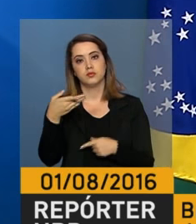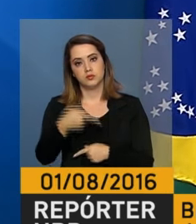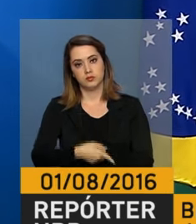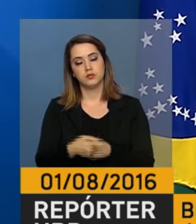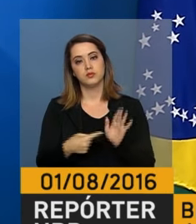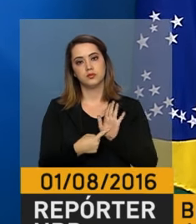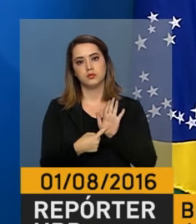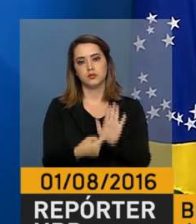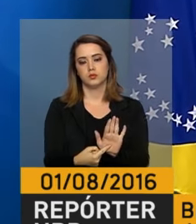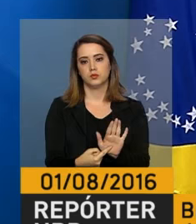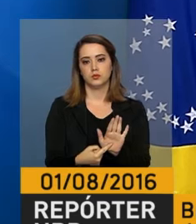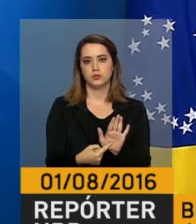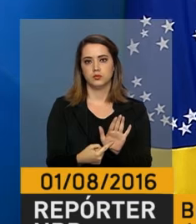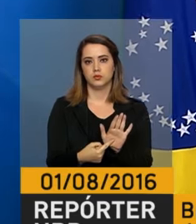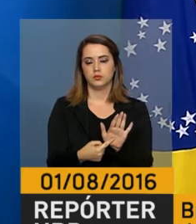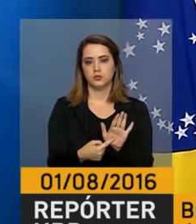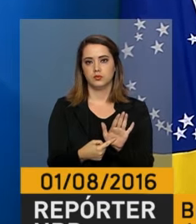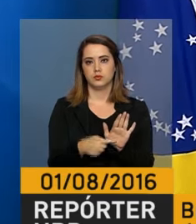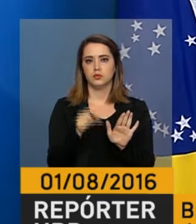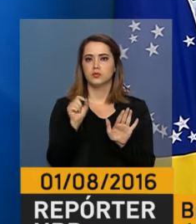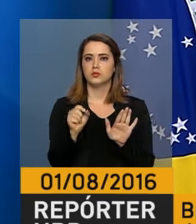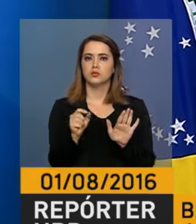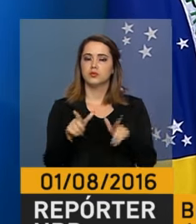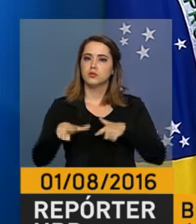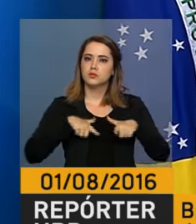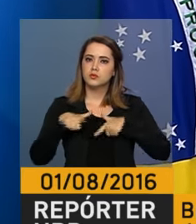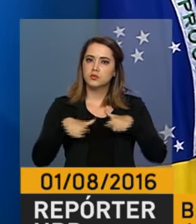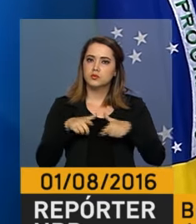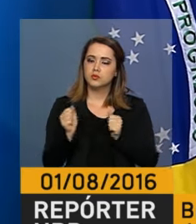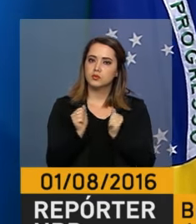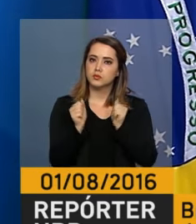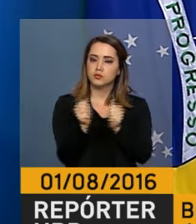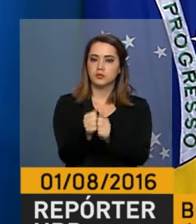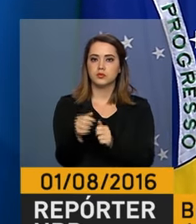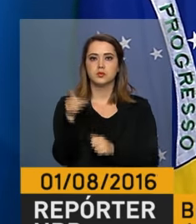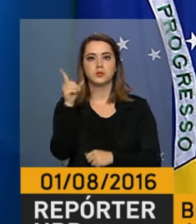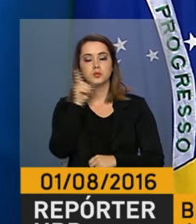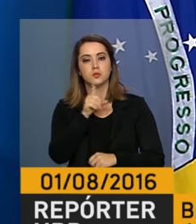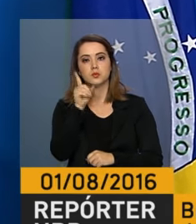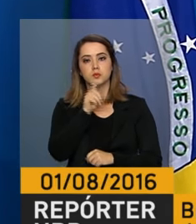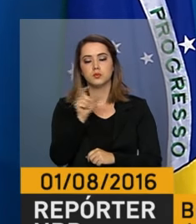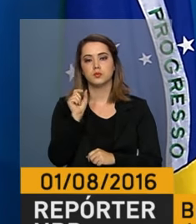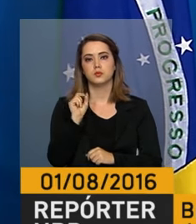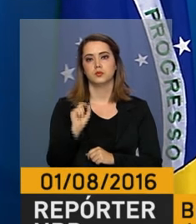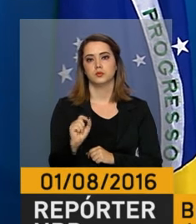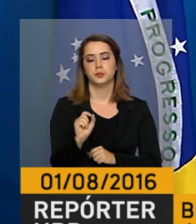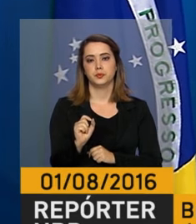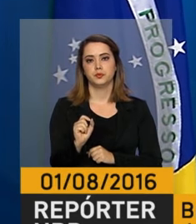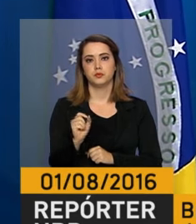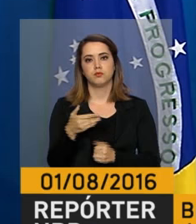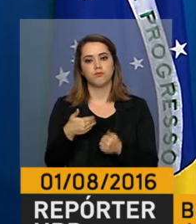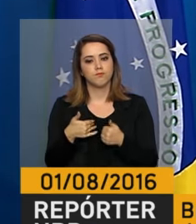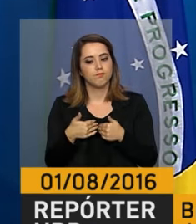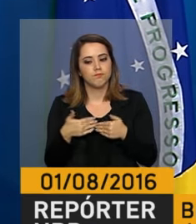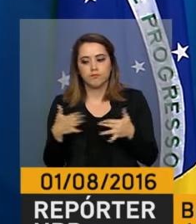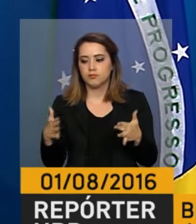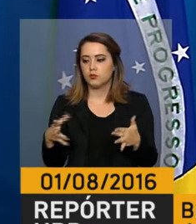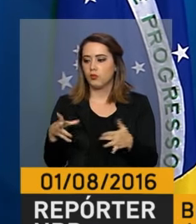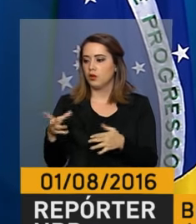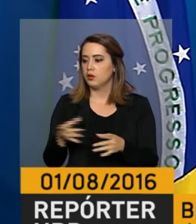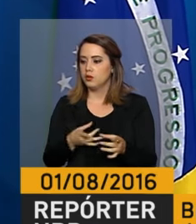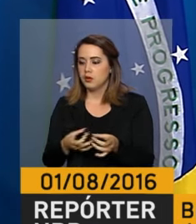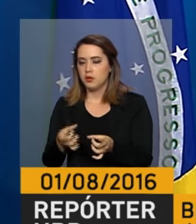revelou, este trabalho junto aos Estados Unidos para a abertura do mercado de carne